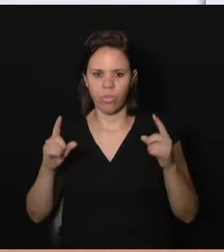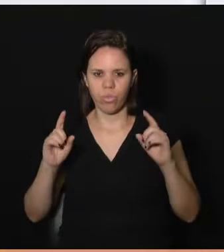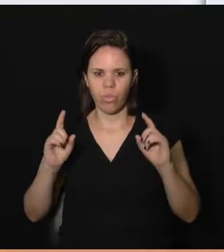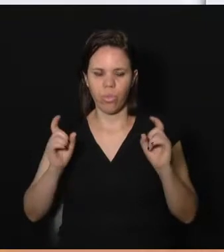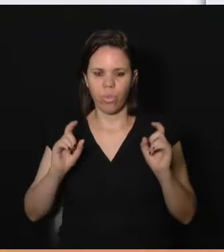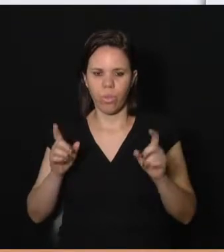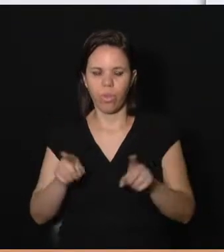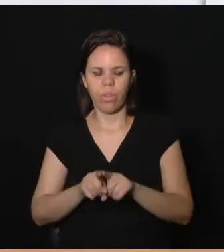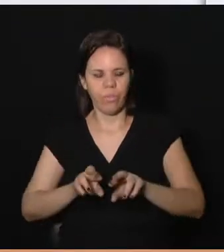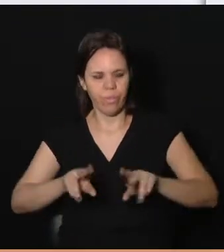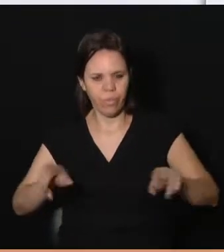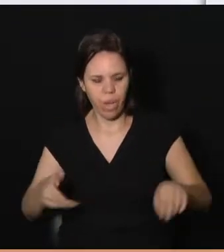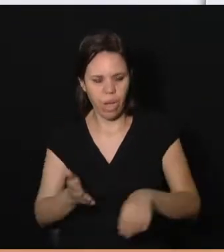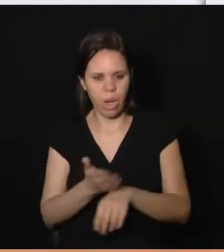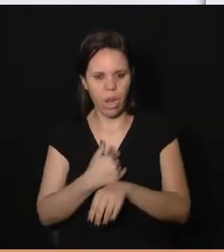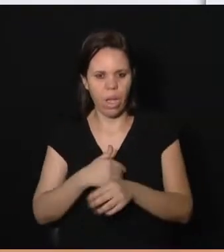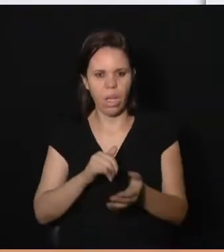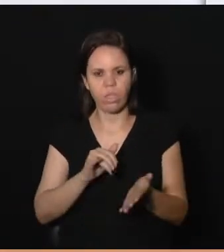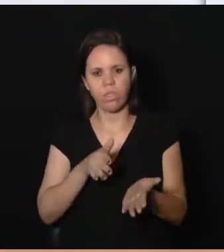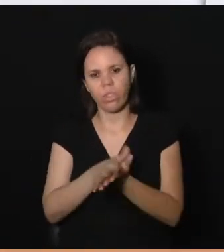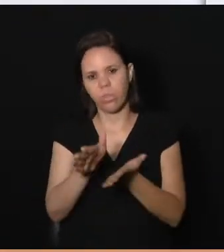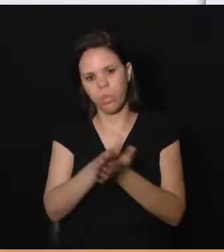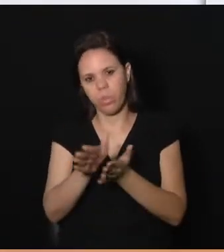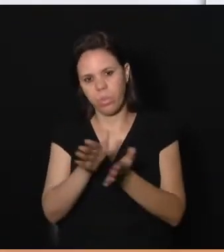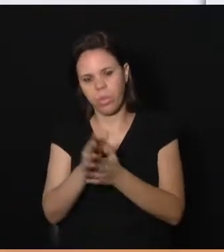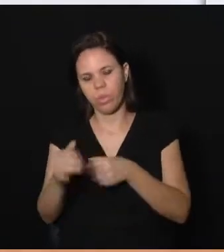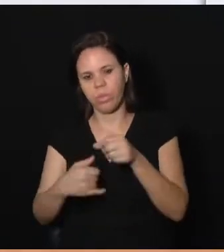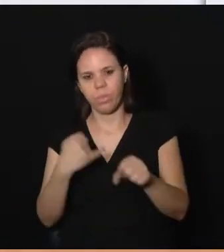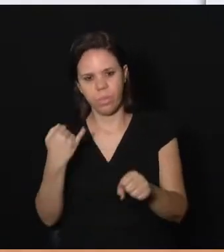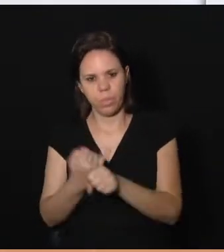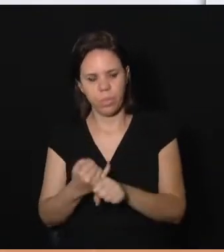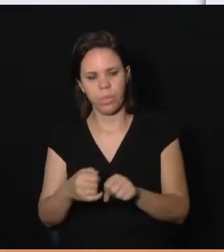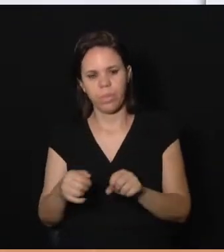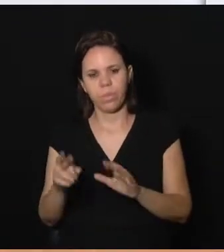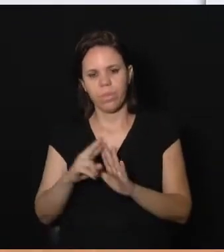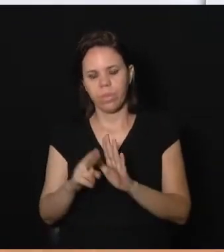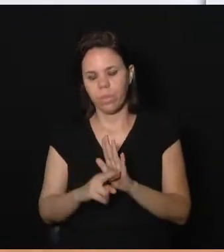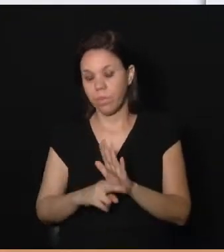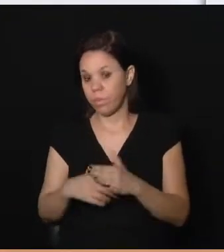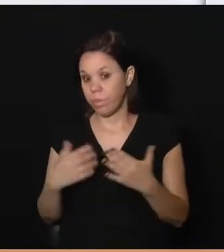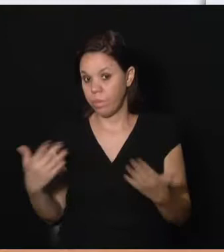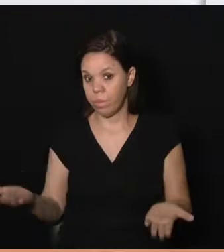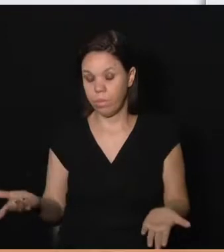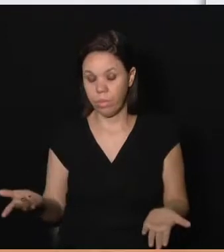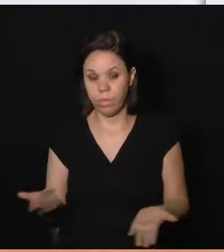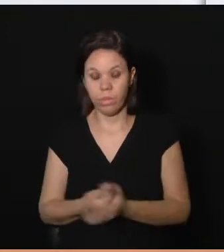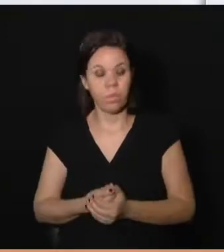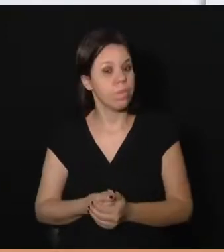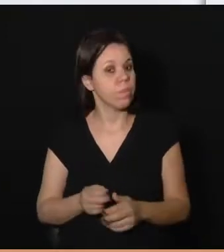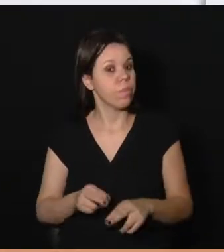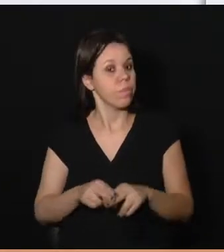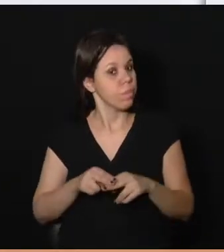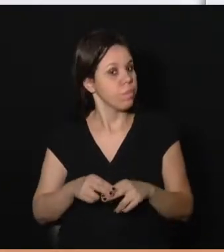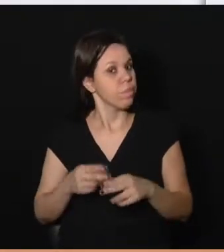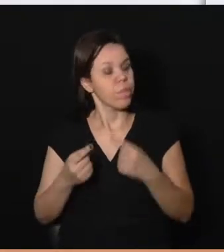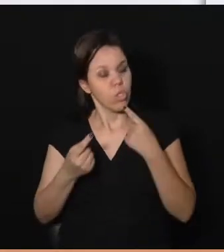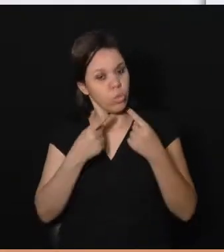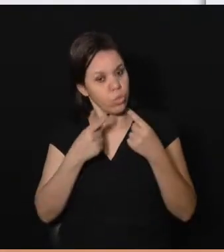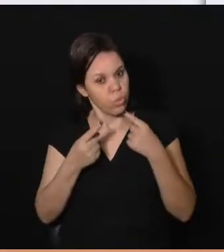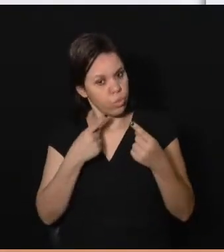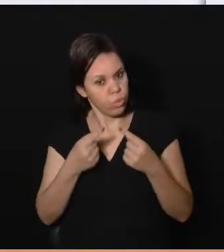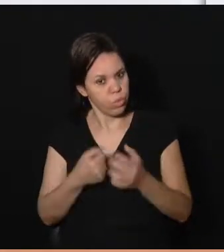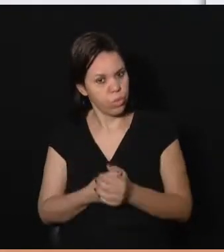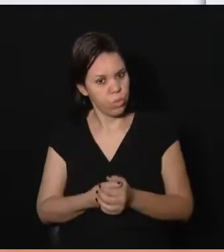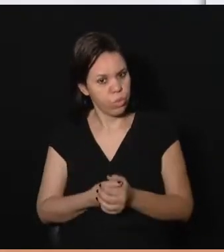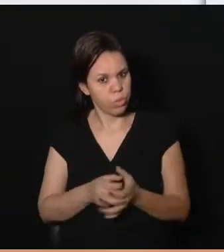discussão antes da publicação de portarias ou instruções normativas. Então, isso se dá por conta do diálogo, por conta